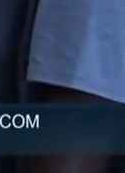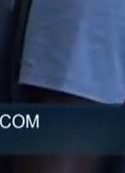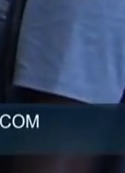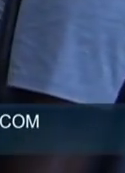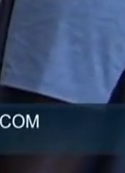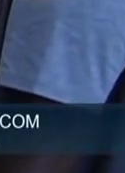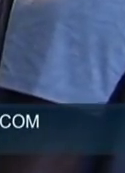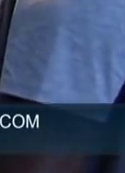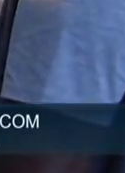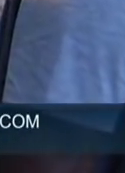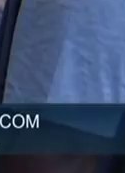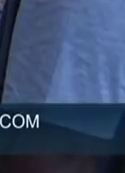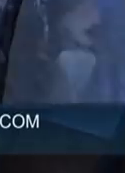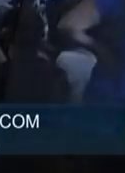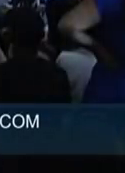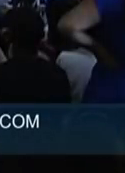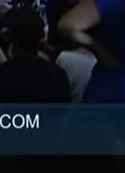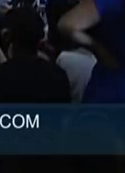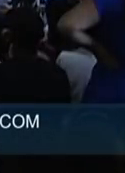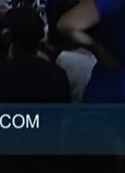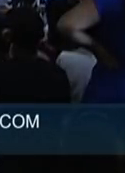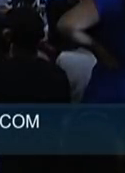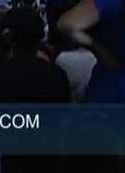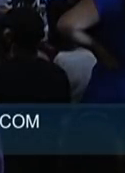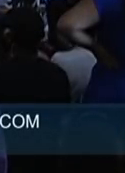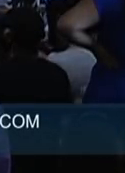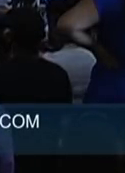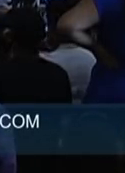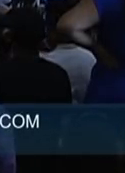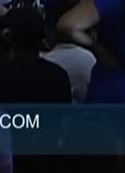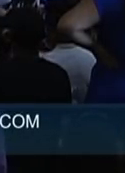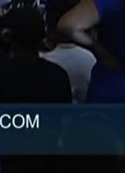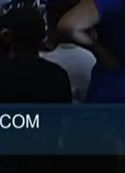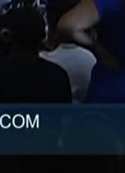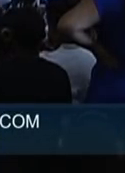Que fazer do seu trabalho o meio para o sustento